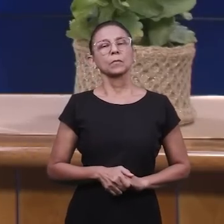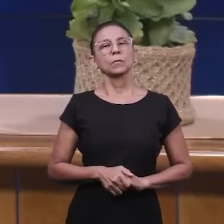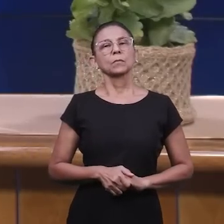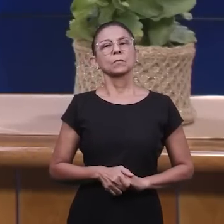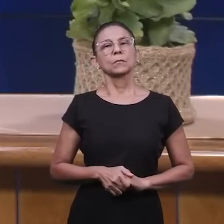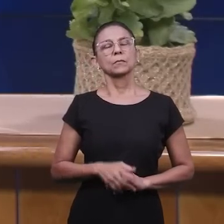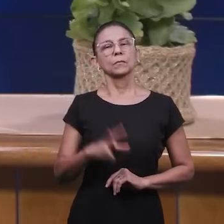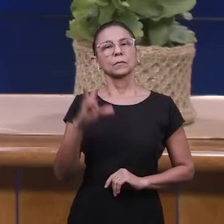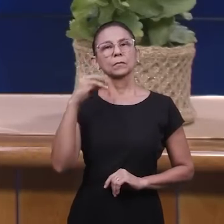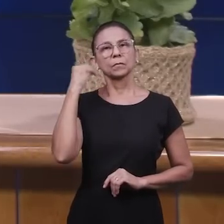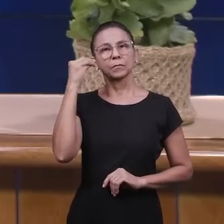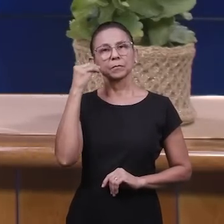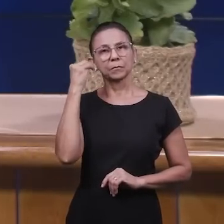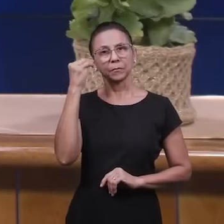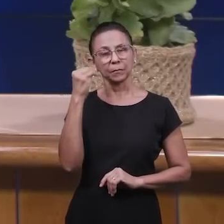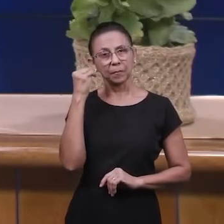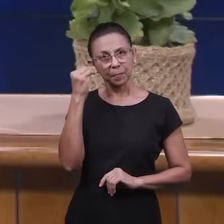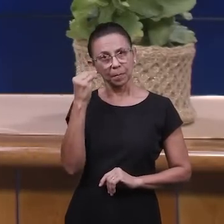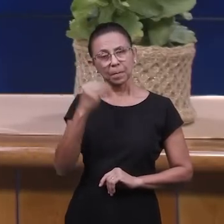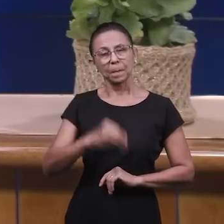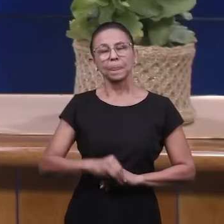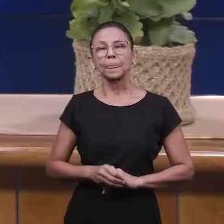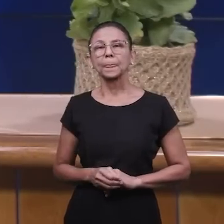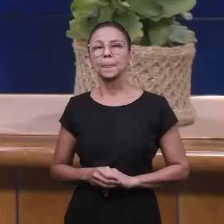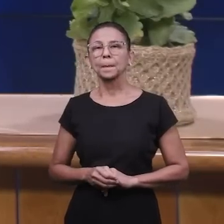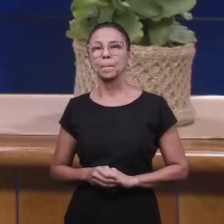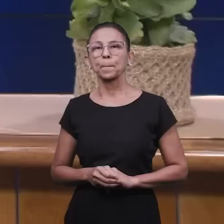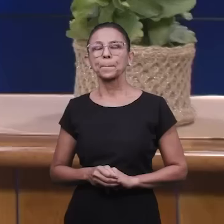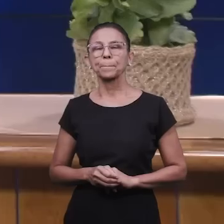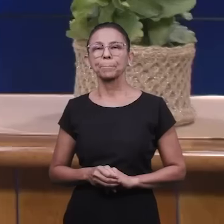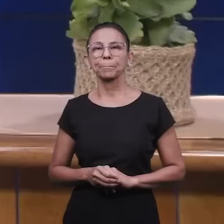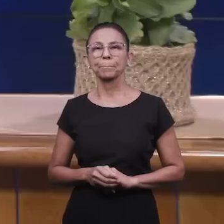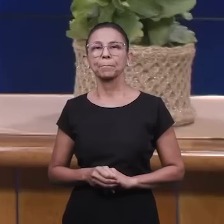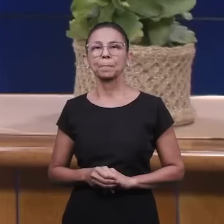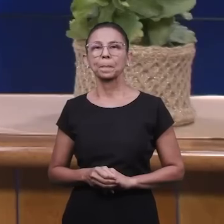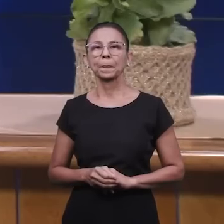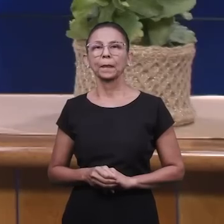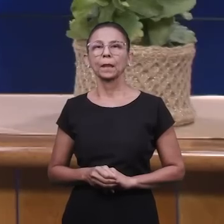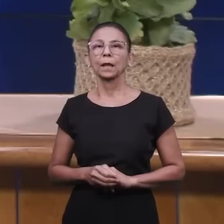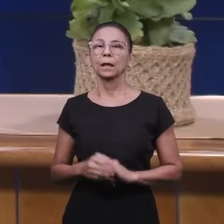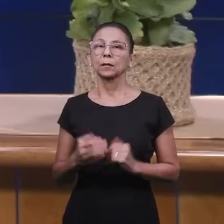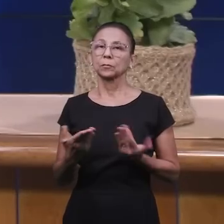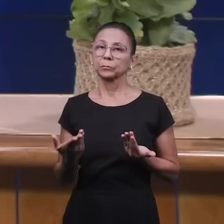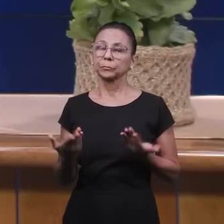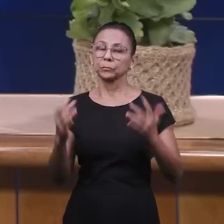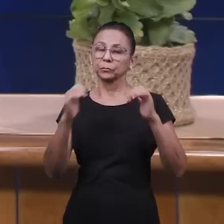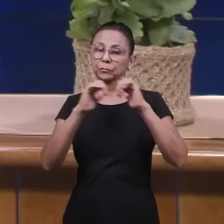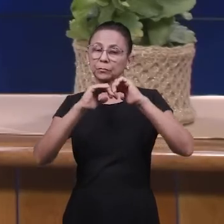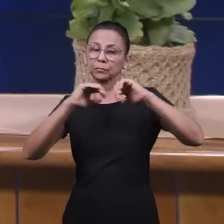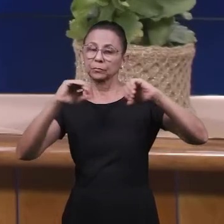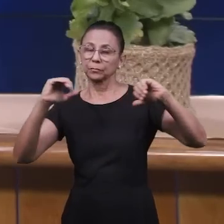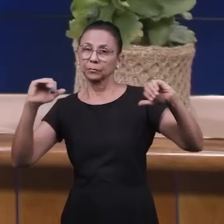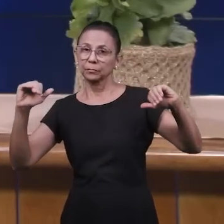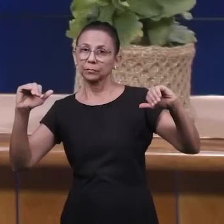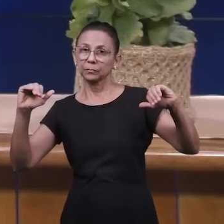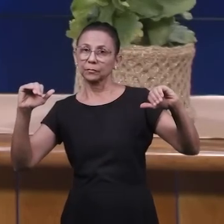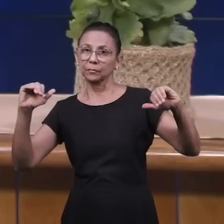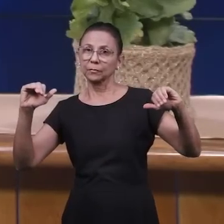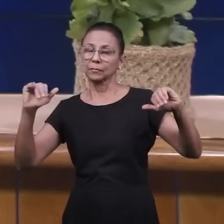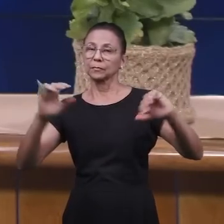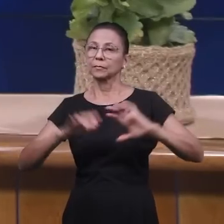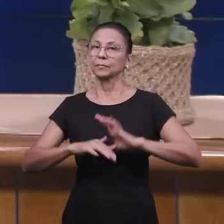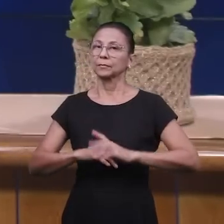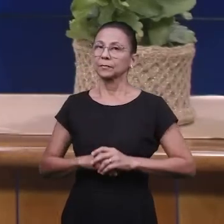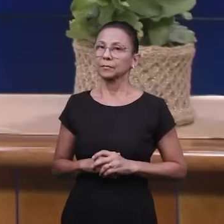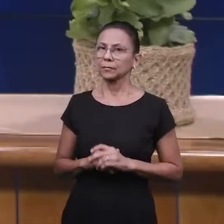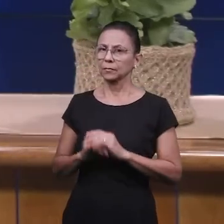que salvo uma vez, salvo para sempre, não é a realidade. Porque existe uma eleição, né? Como diz o